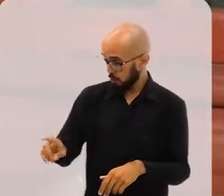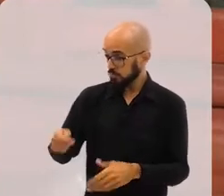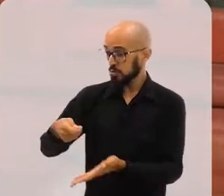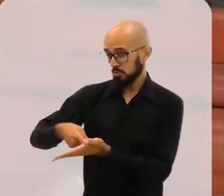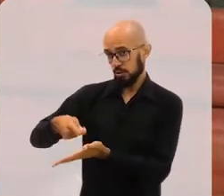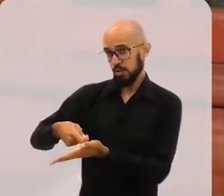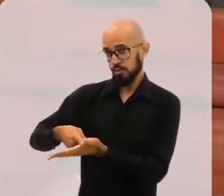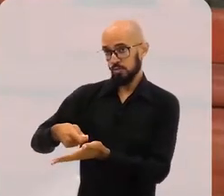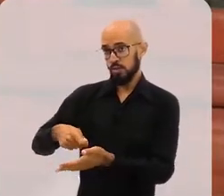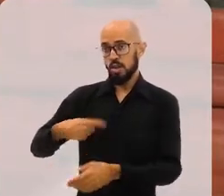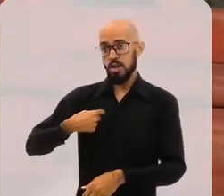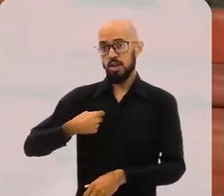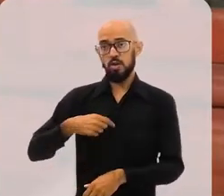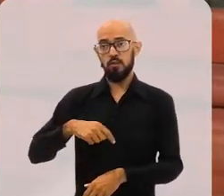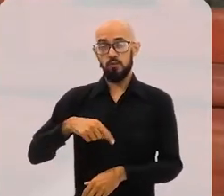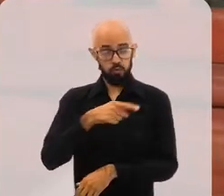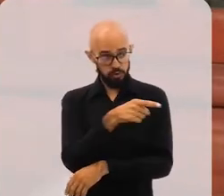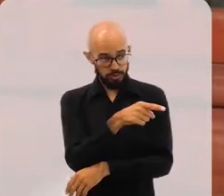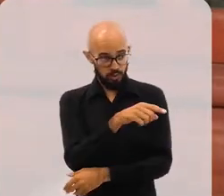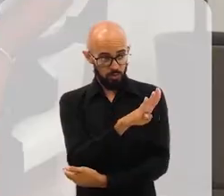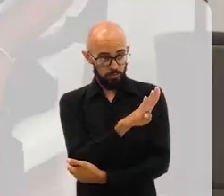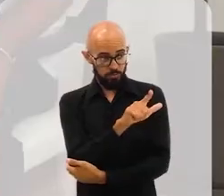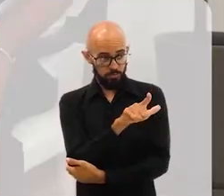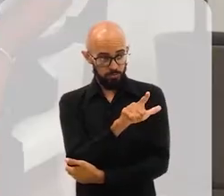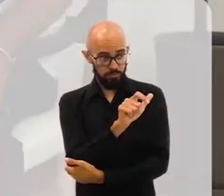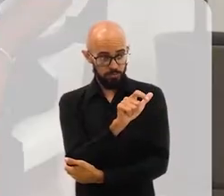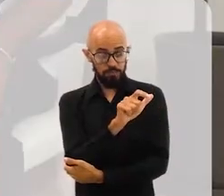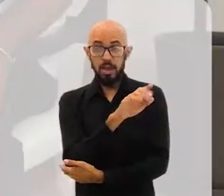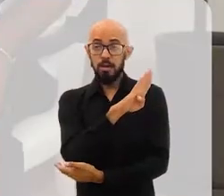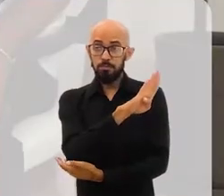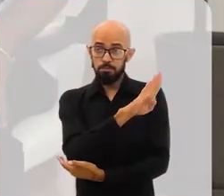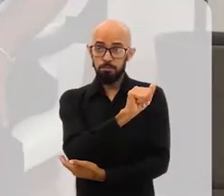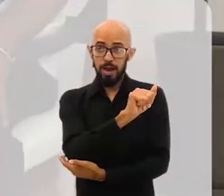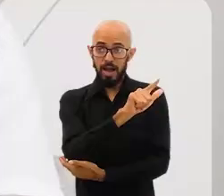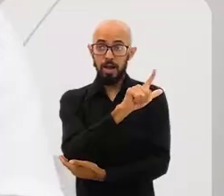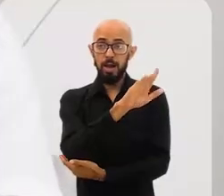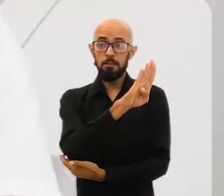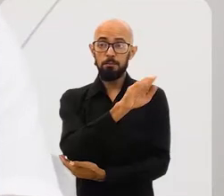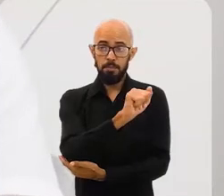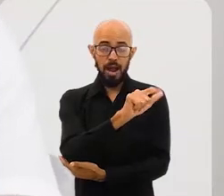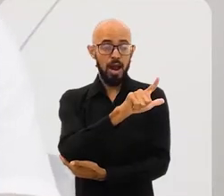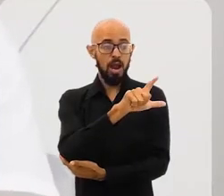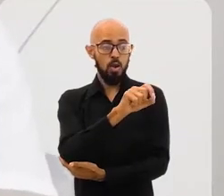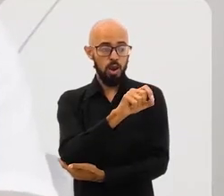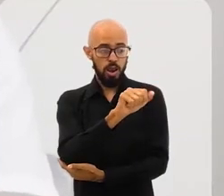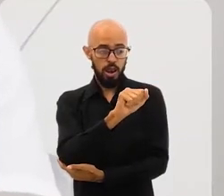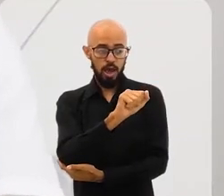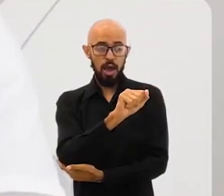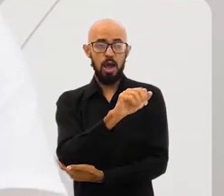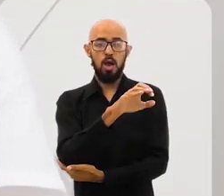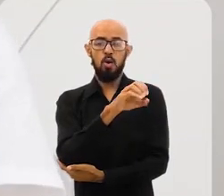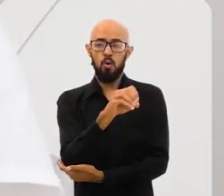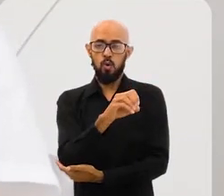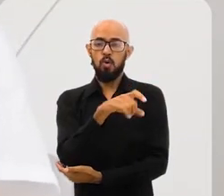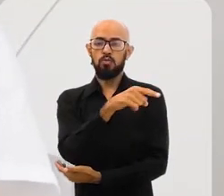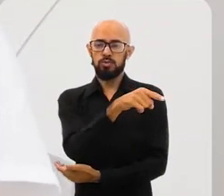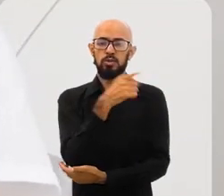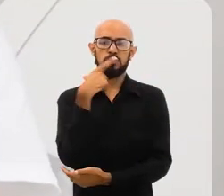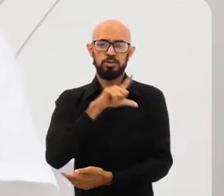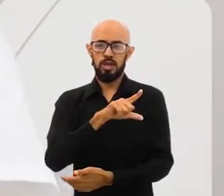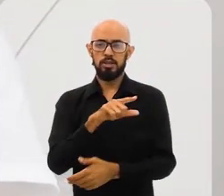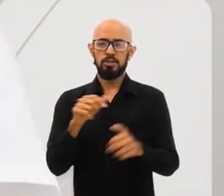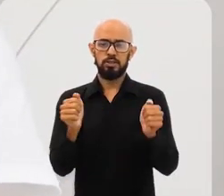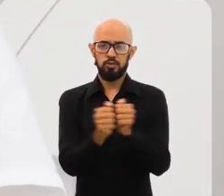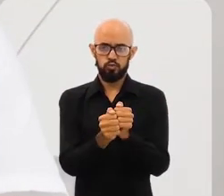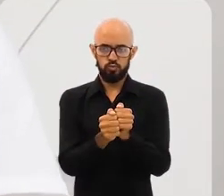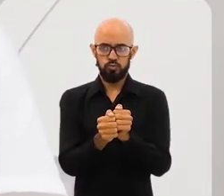você como babalaô você já sacerdote você indica e atualmente fa com o balão mas as pessoas que são